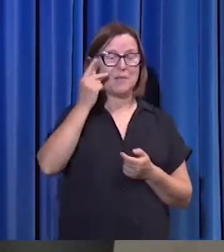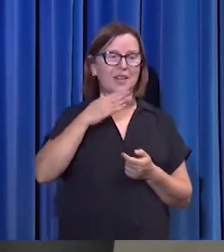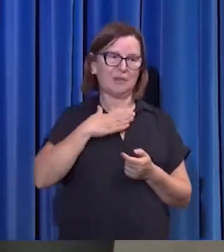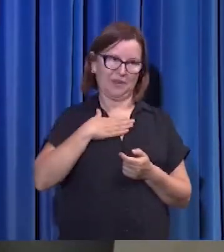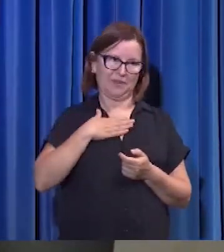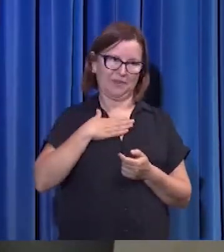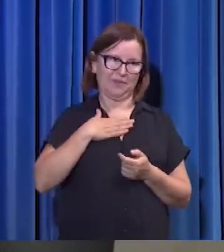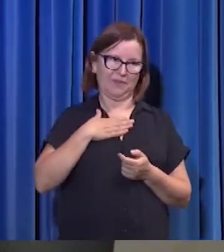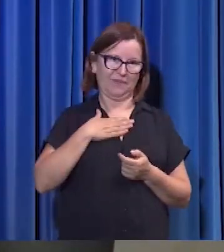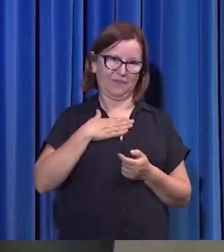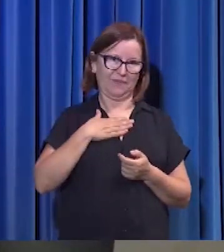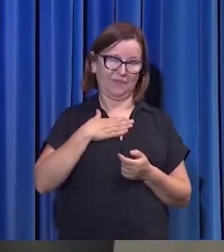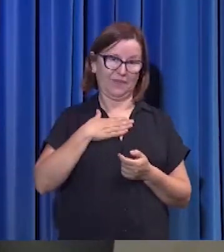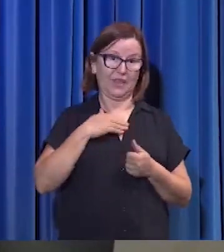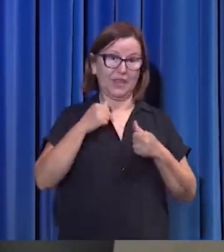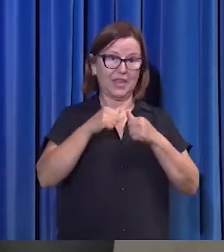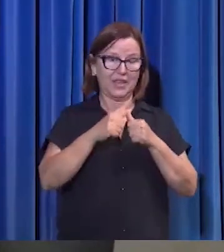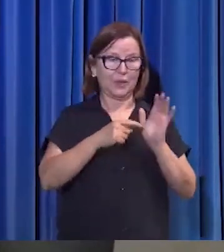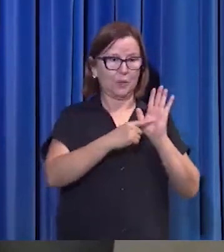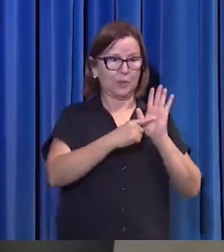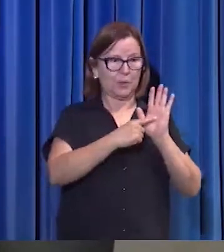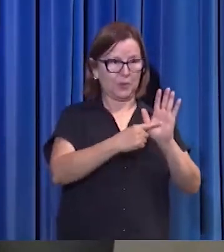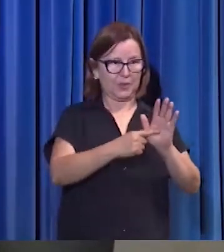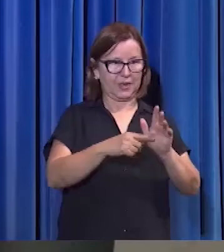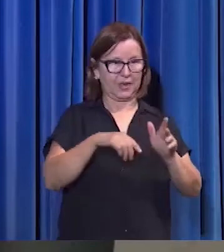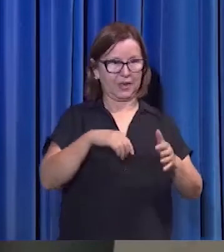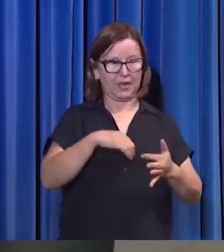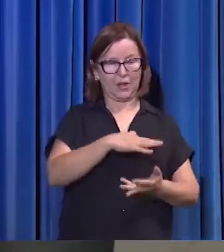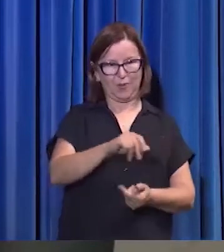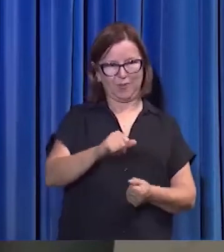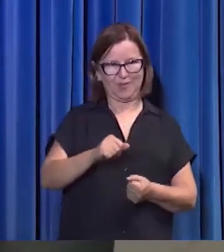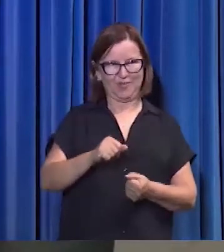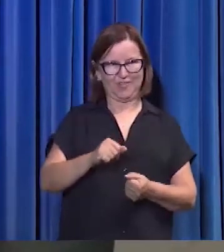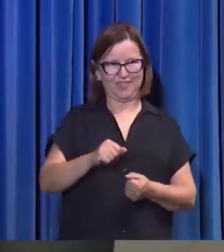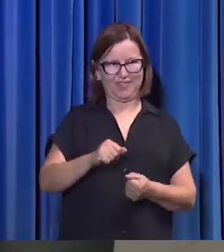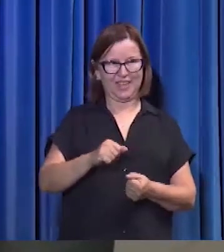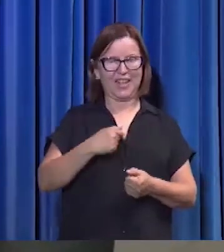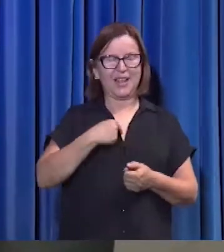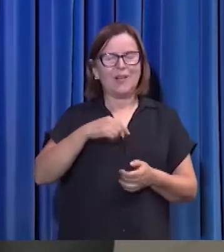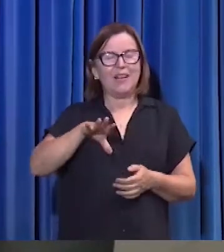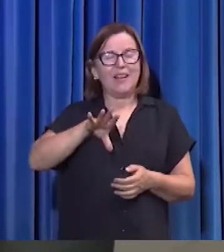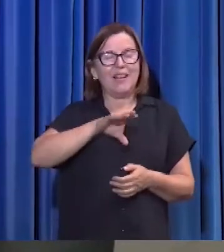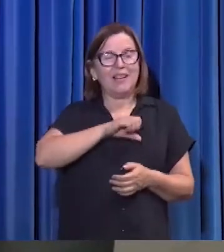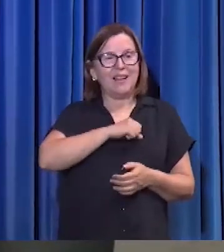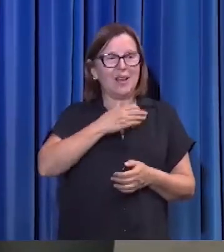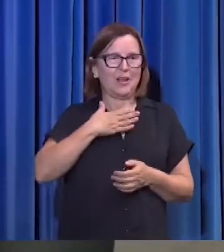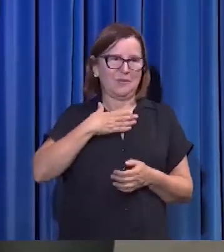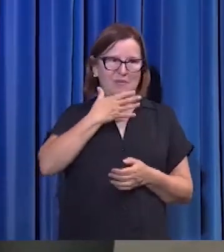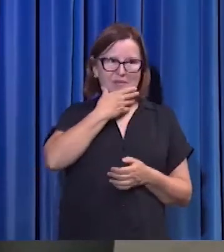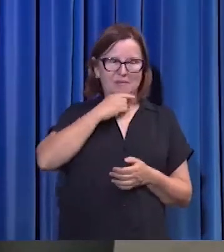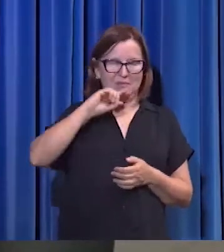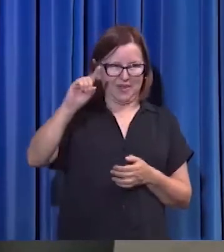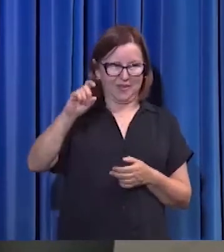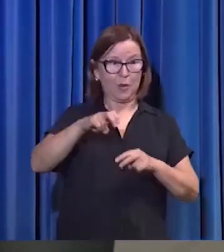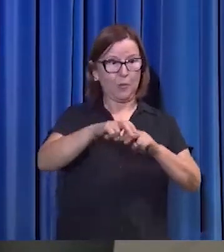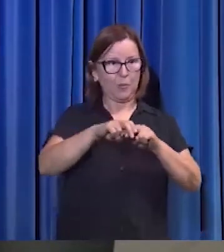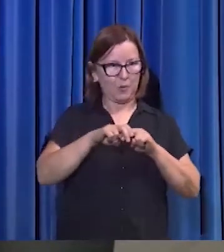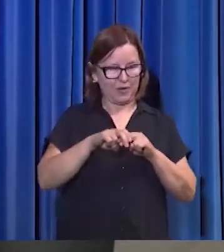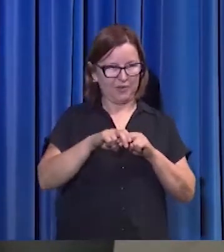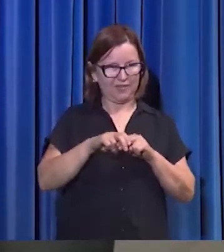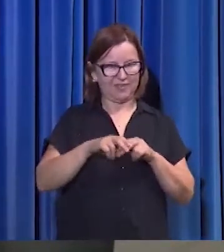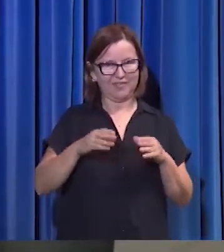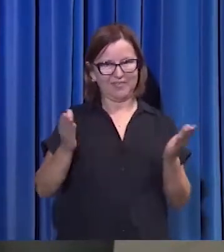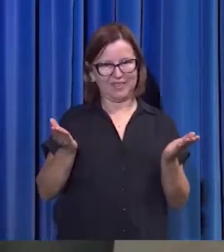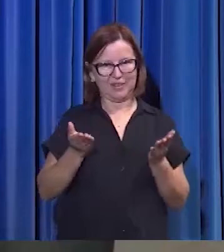Isso vai dizer ao mundo o quanto eu amo o meu Pai. É por isso que